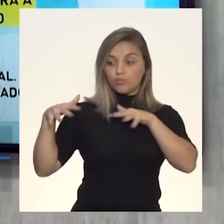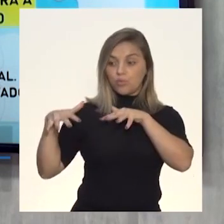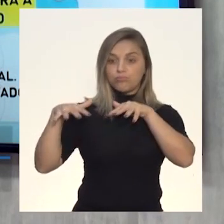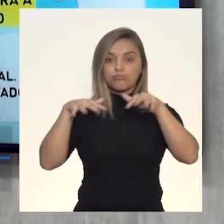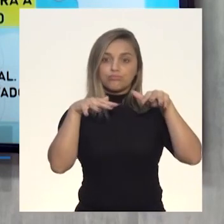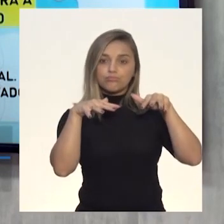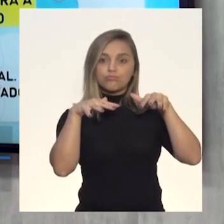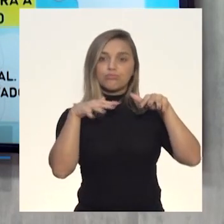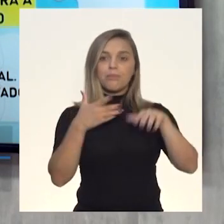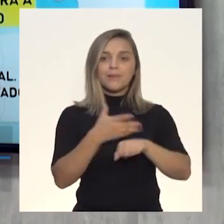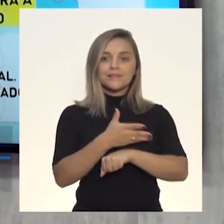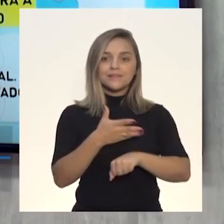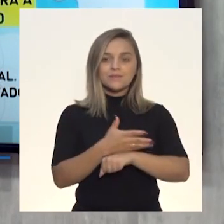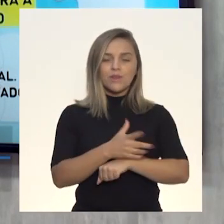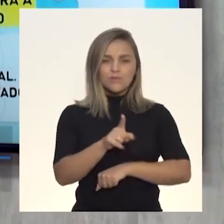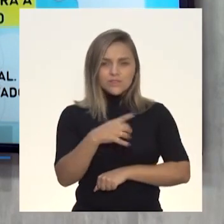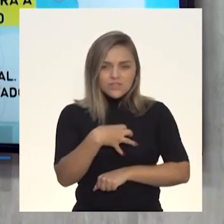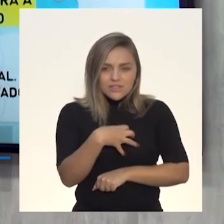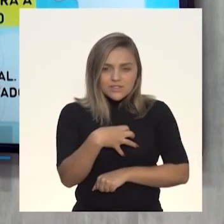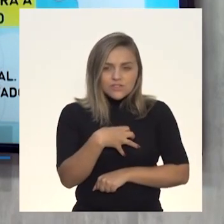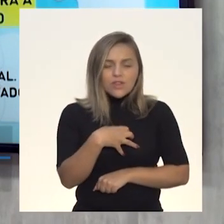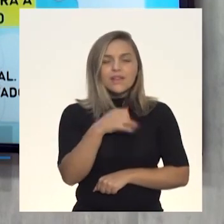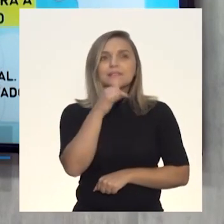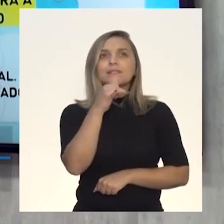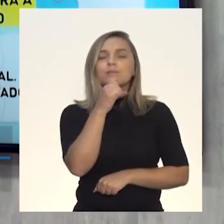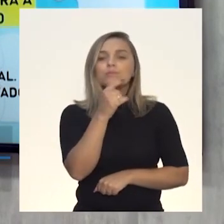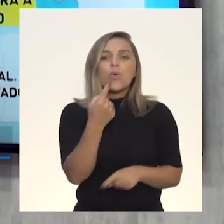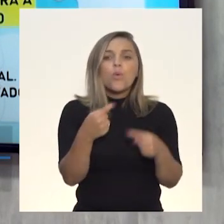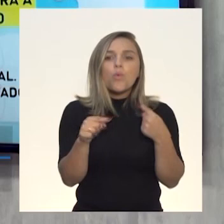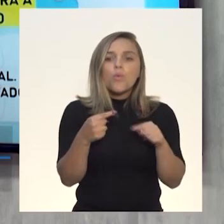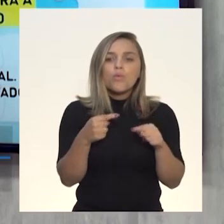Já sentiu? Já viu uma música, sabe, assim,